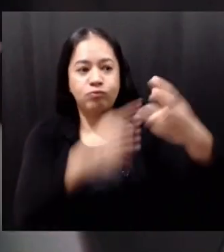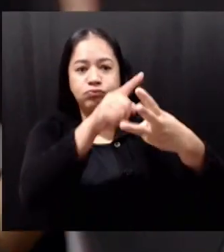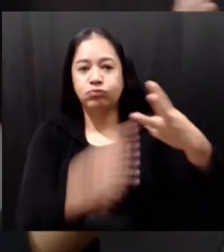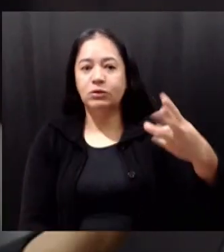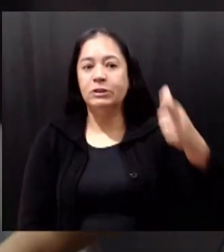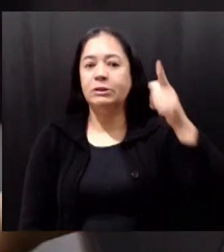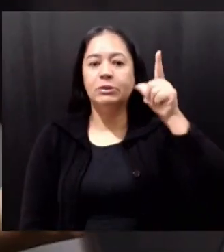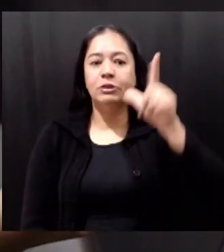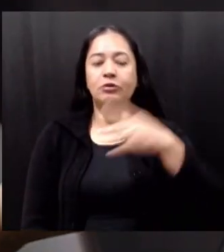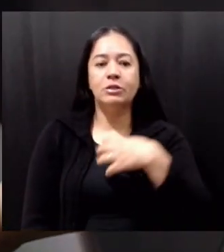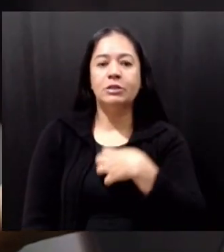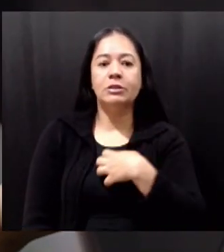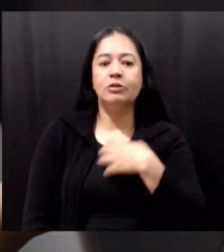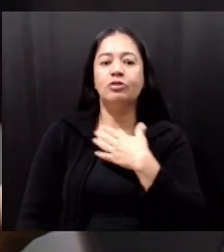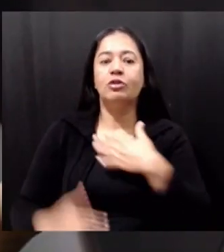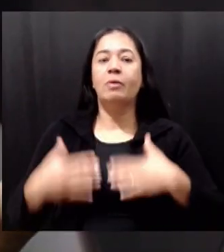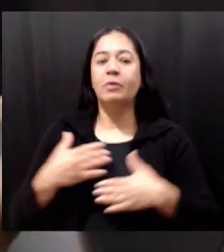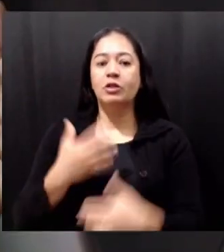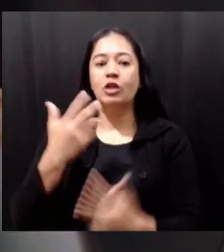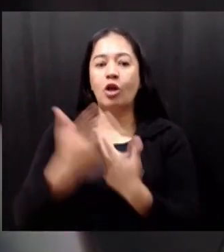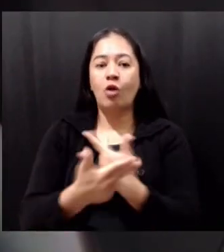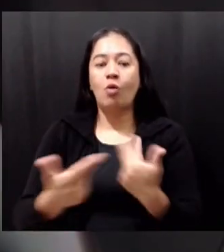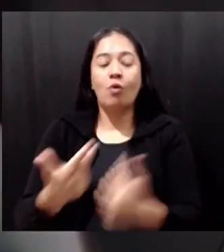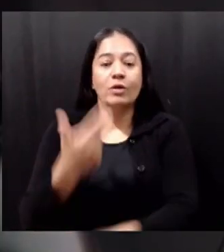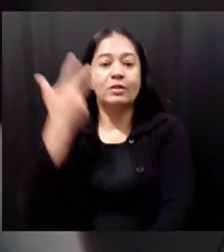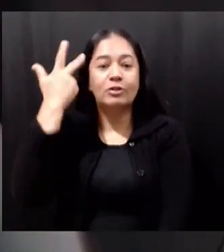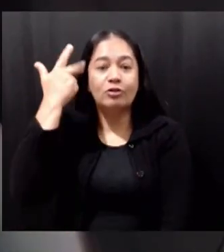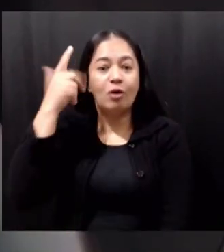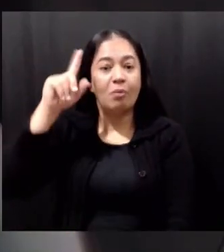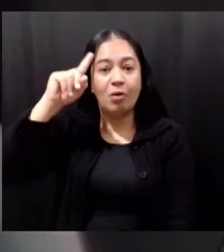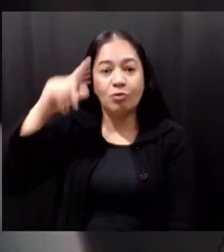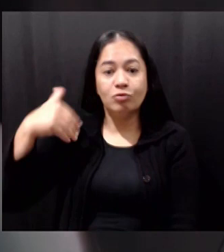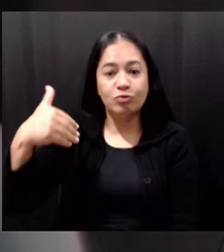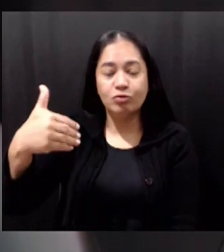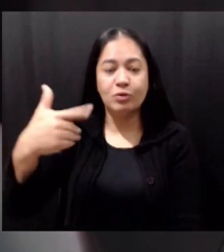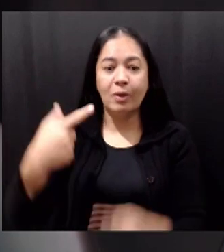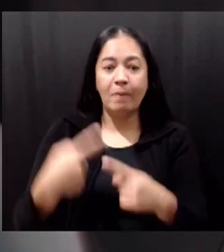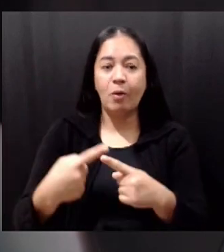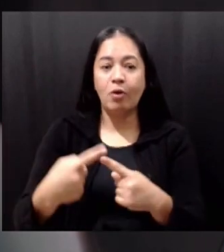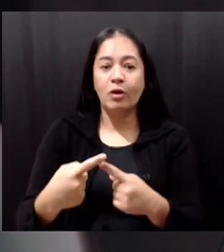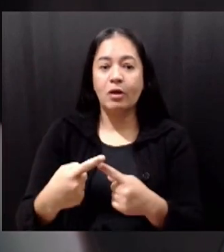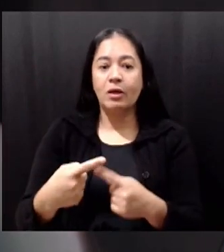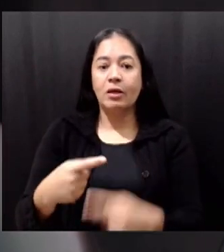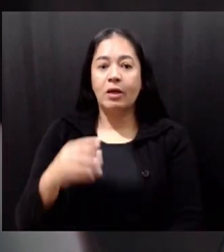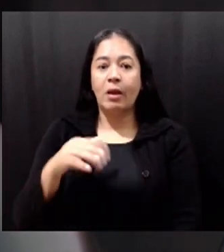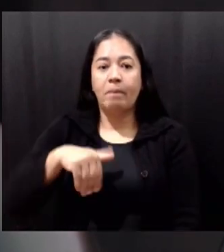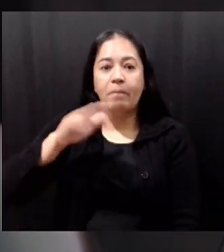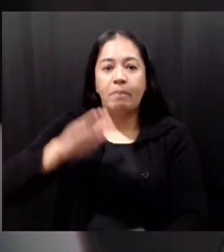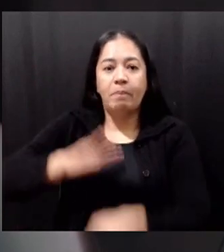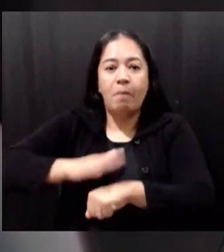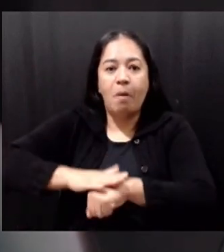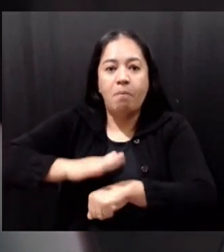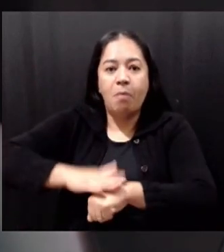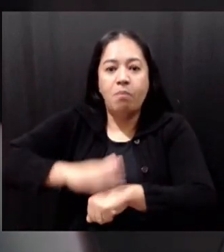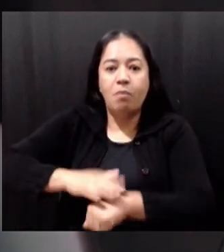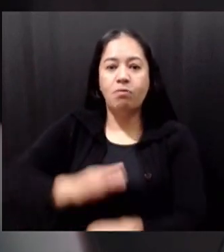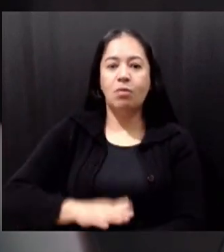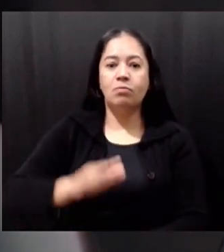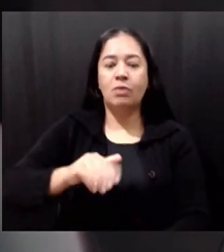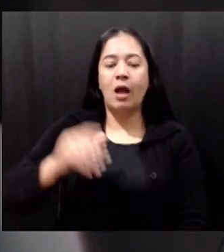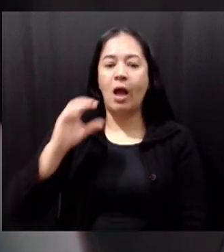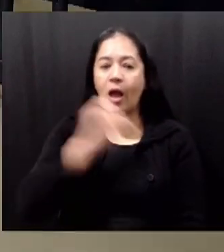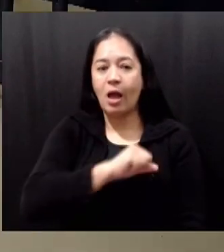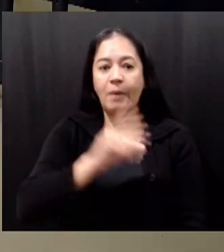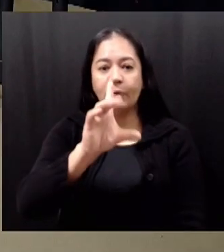prazer com as coisas habituais do dia a dia, porque essa produção muito rápida de dopamina é como se ela viciasse o nosso